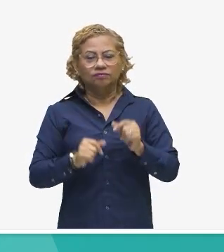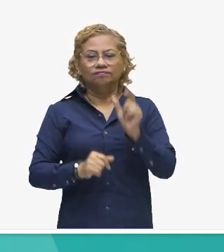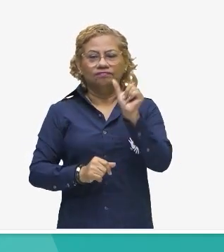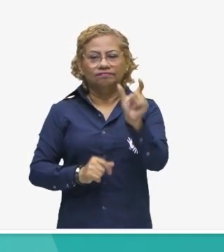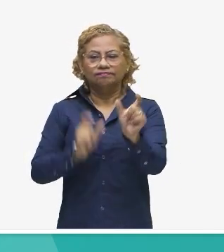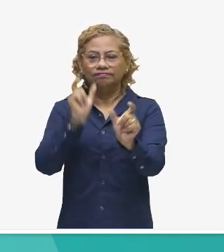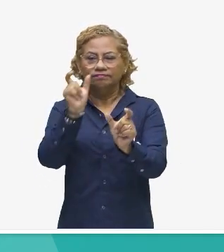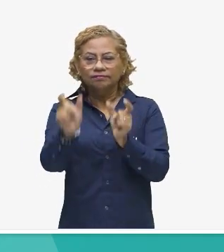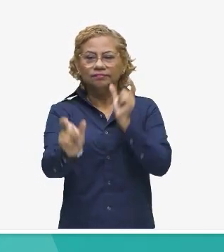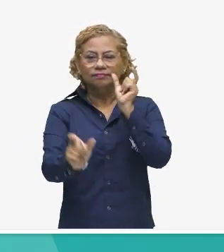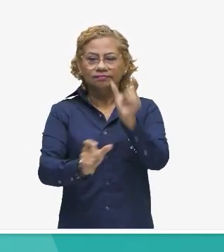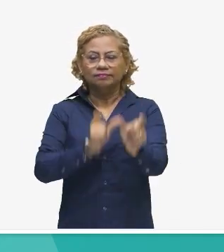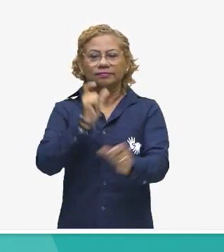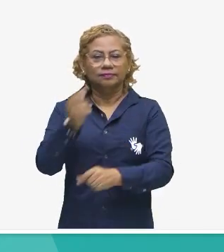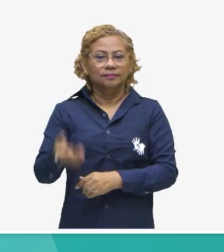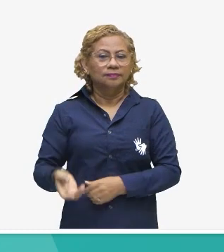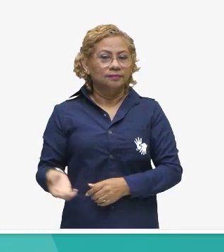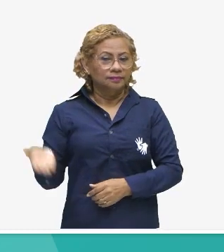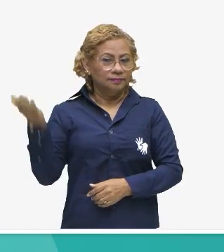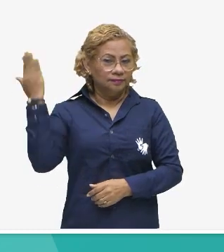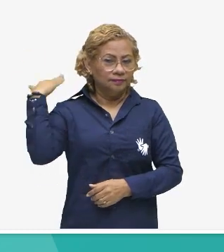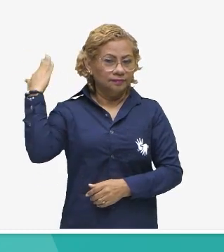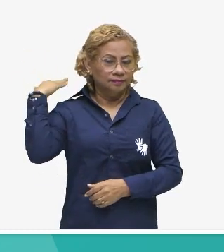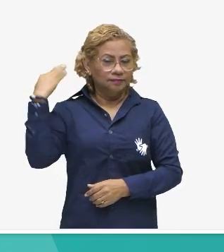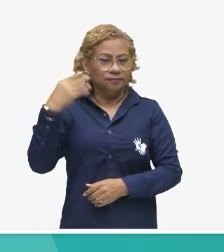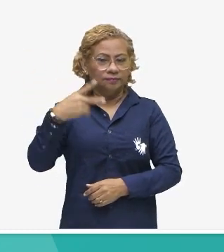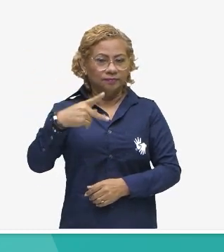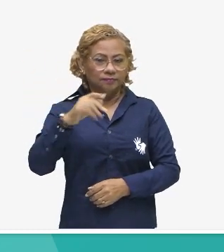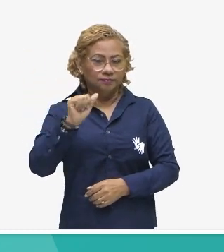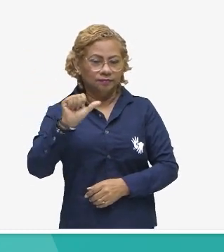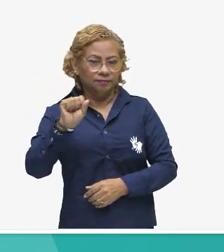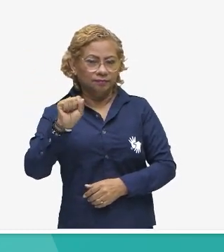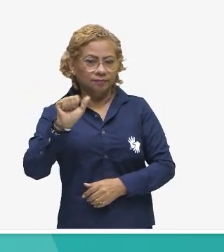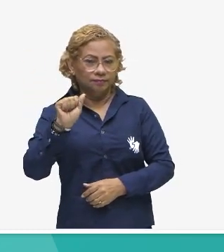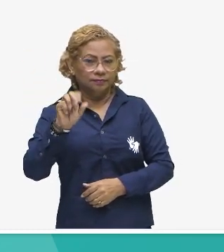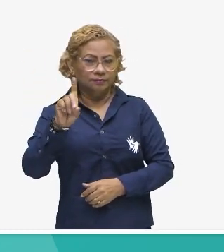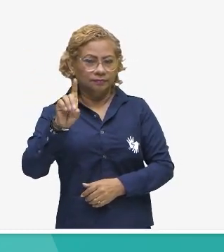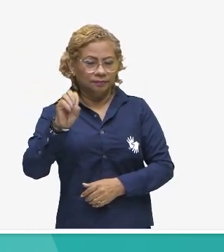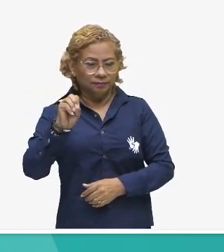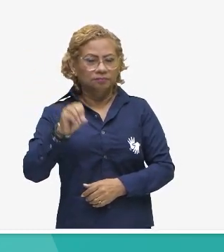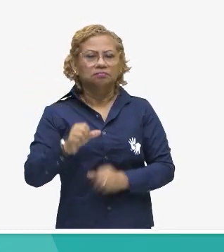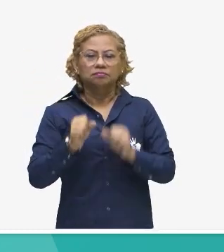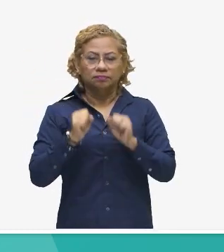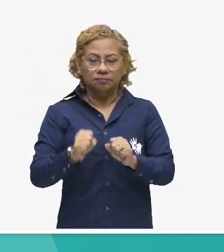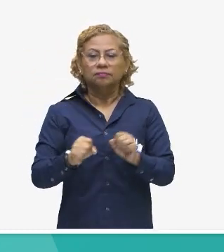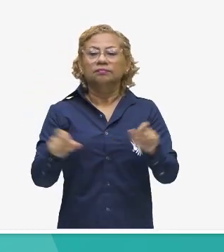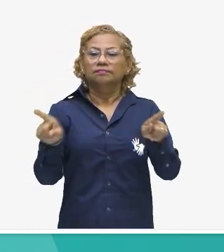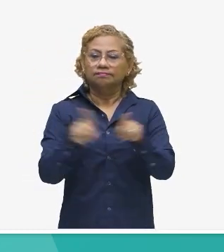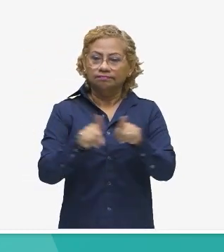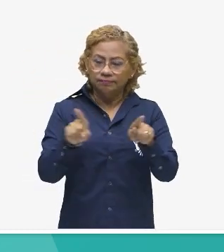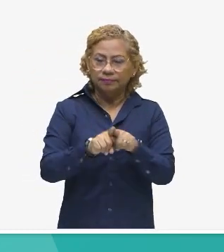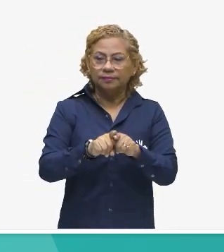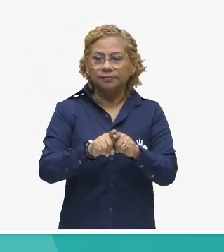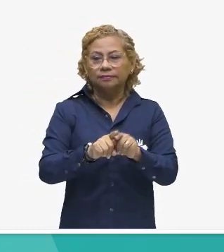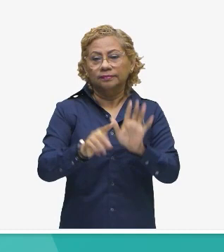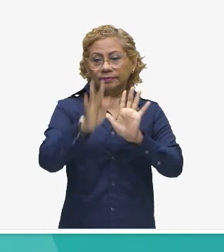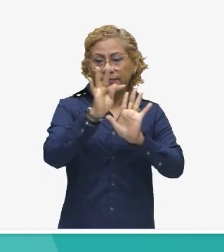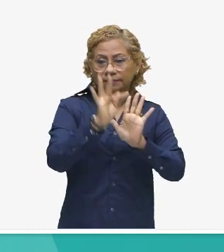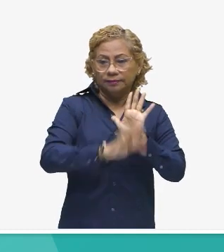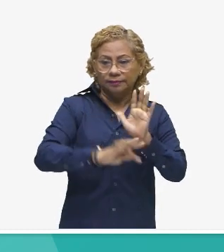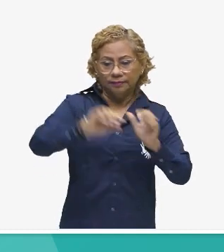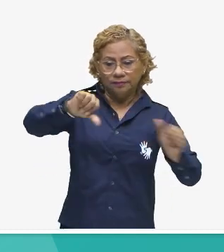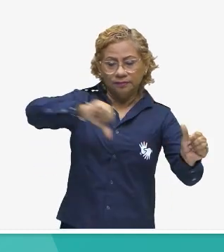posso transformar também um texto igual a este, todos os verbos, transformar para